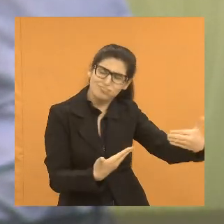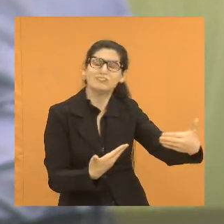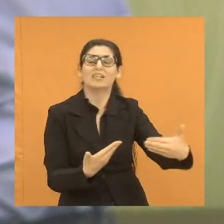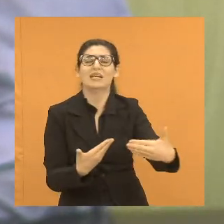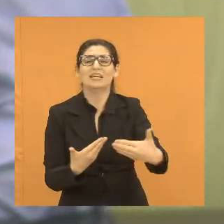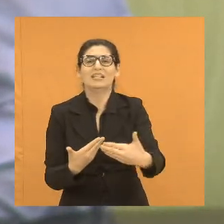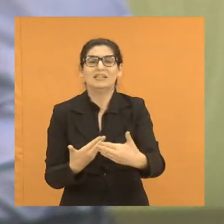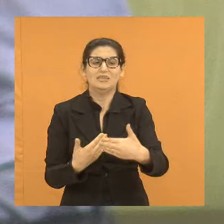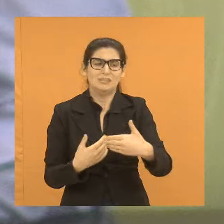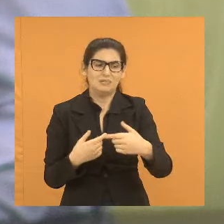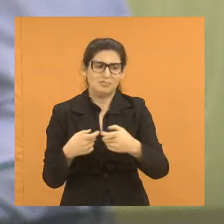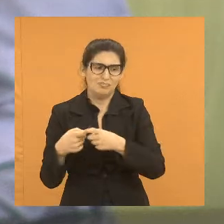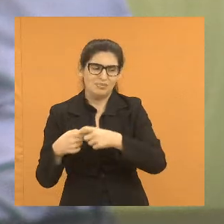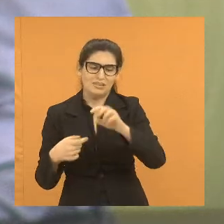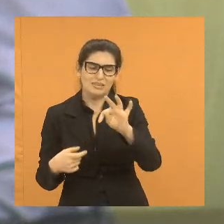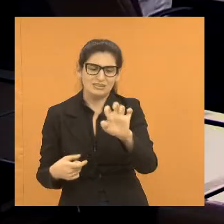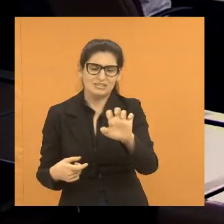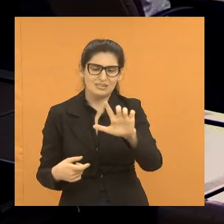Telmo, ok?